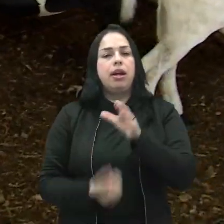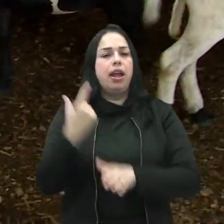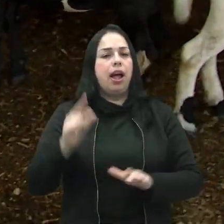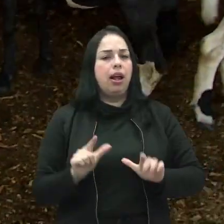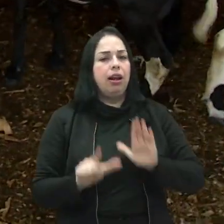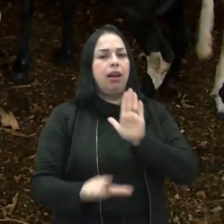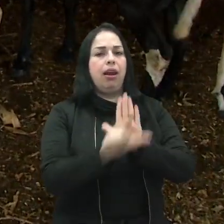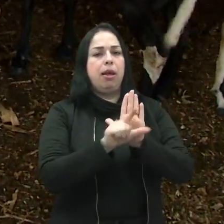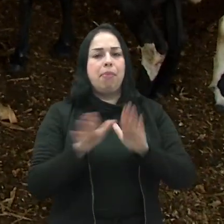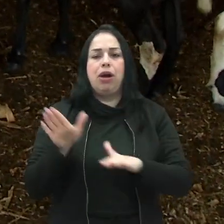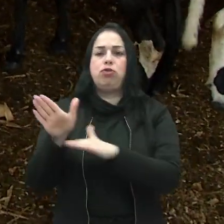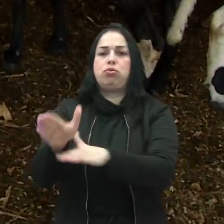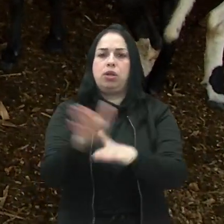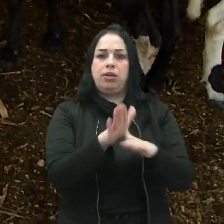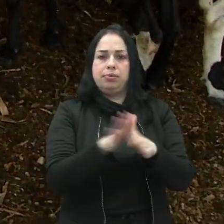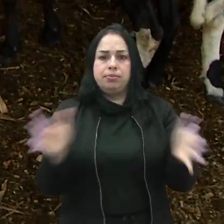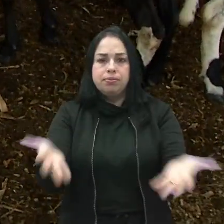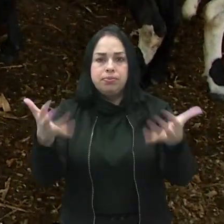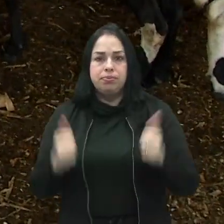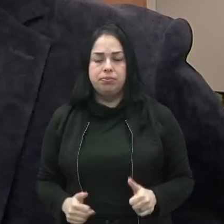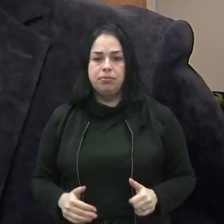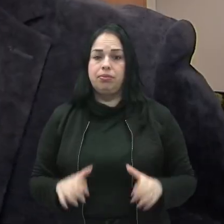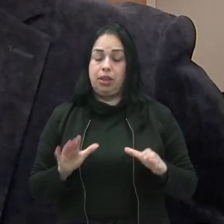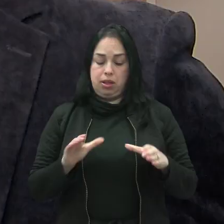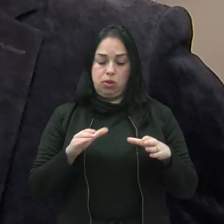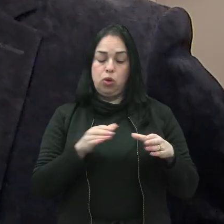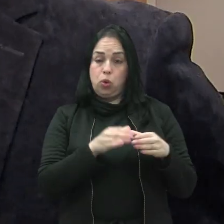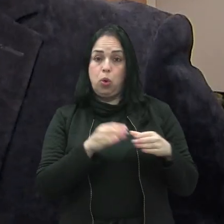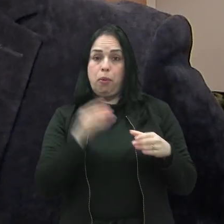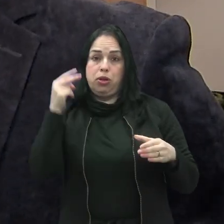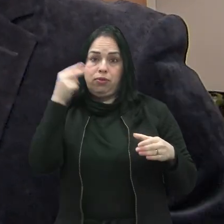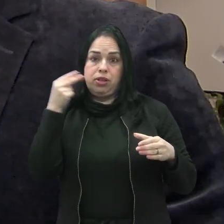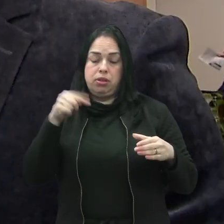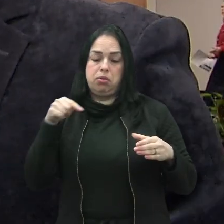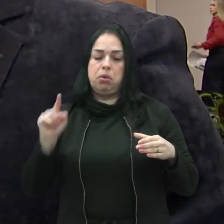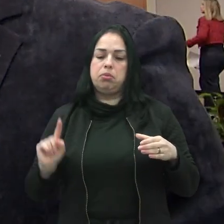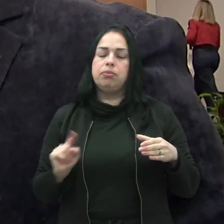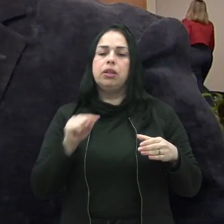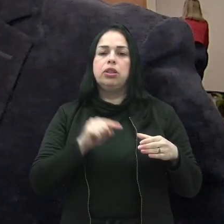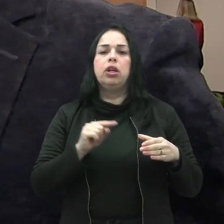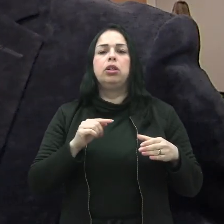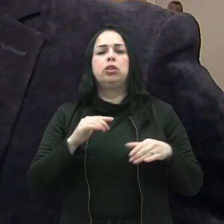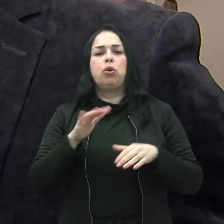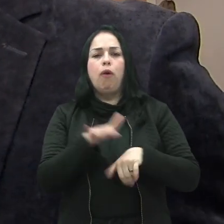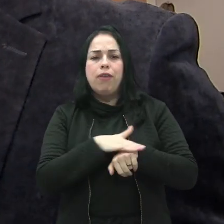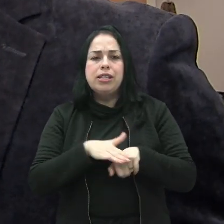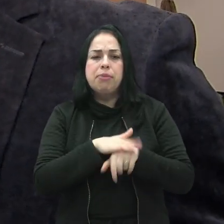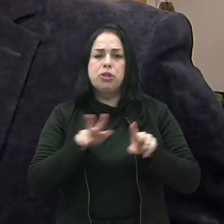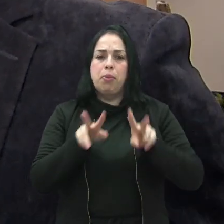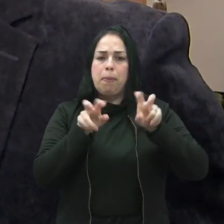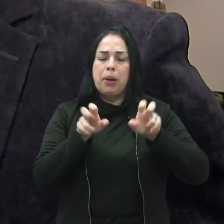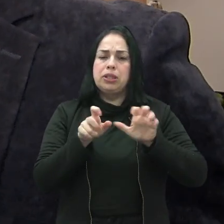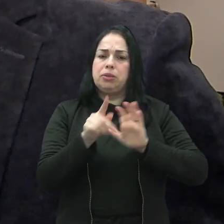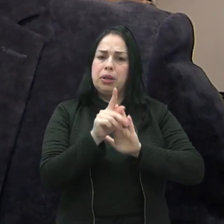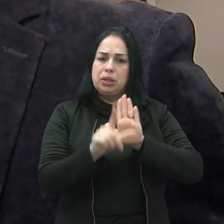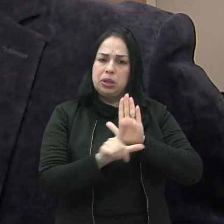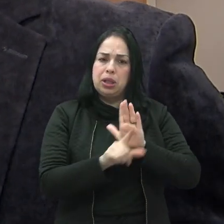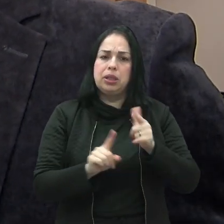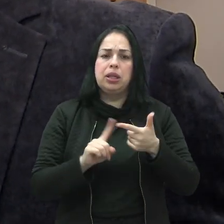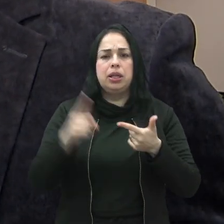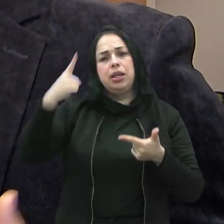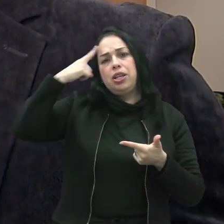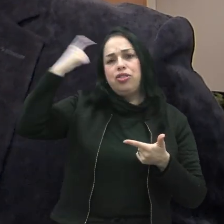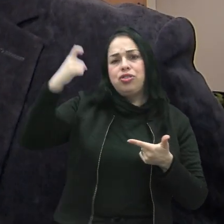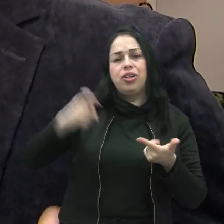pensar políticas públicas para o setor. Dentro dessa frente é discutido né? Projetos de